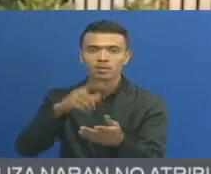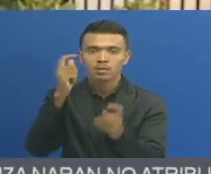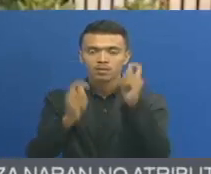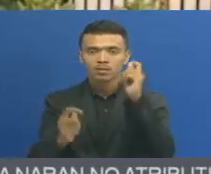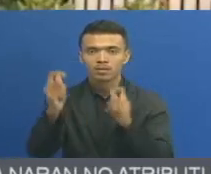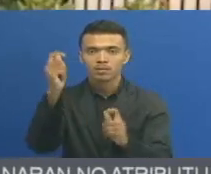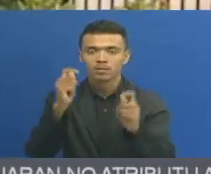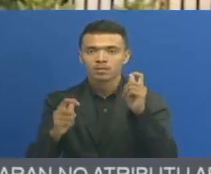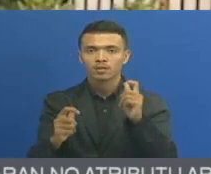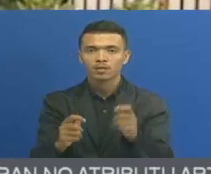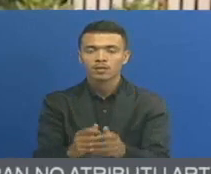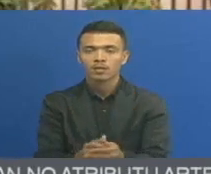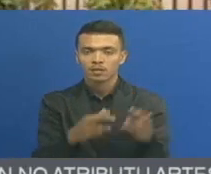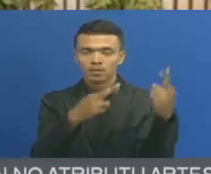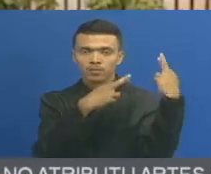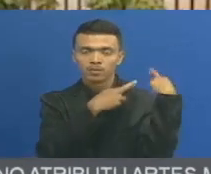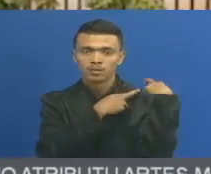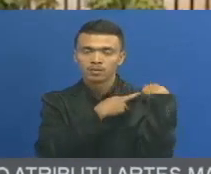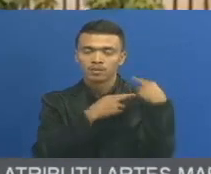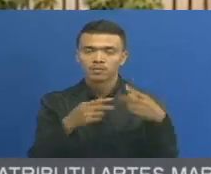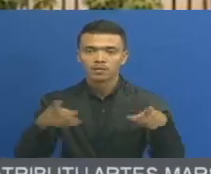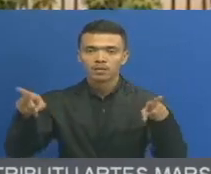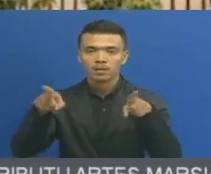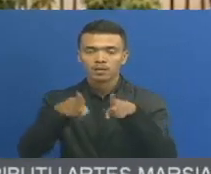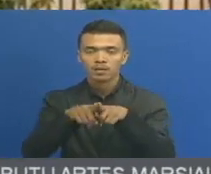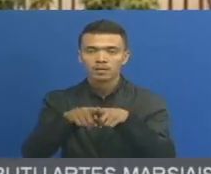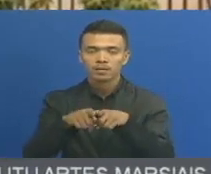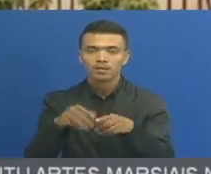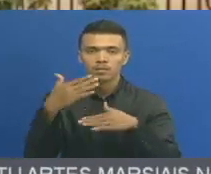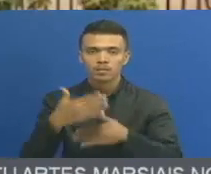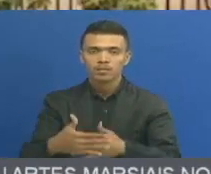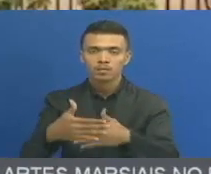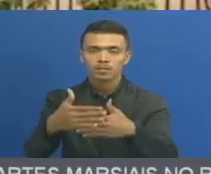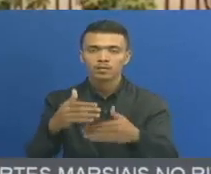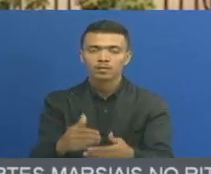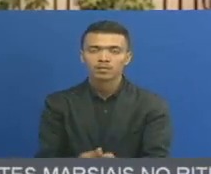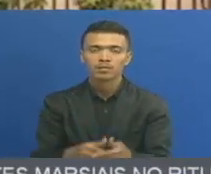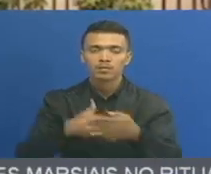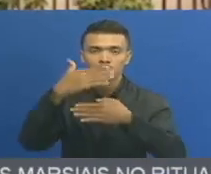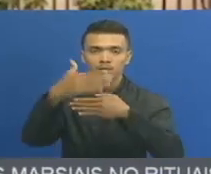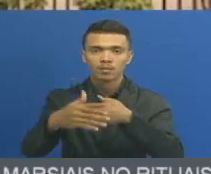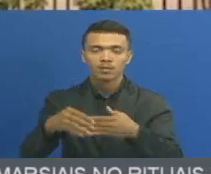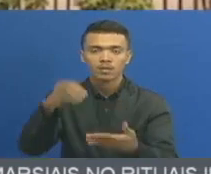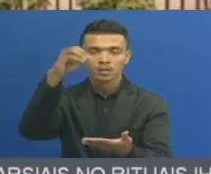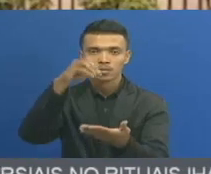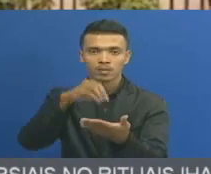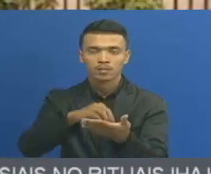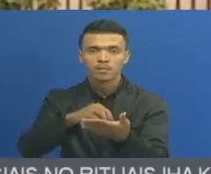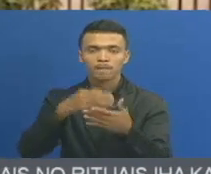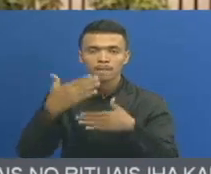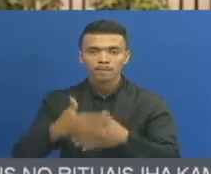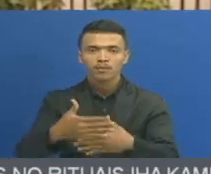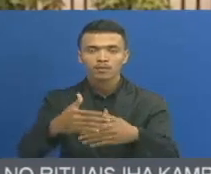né? Tribunal Ninian competência. Idenya nessa garantia ba proses justiça la ba wen osane so tau hene ba proses justiça